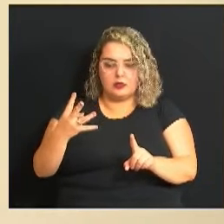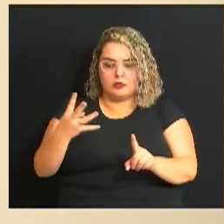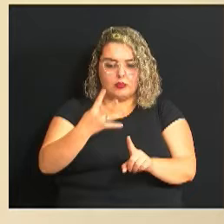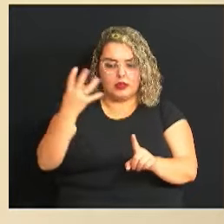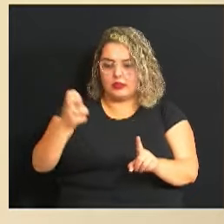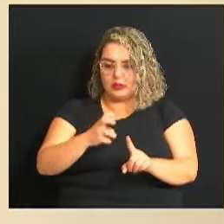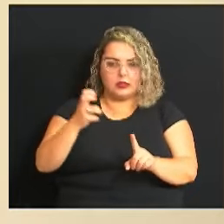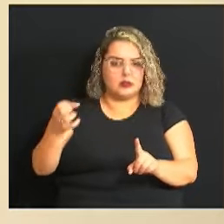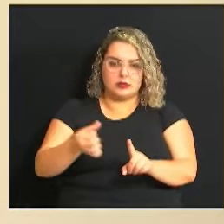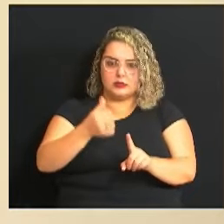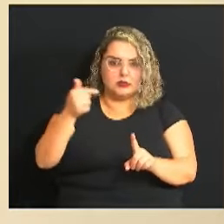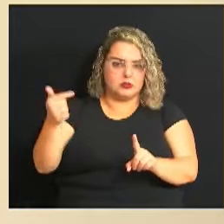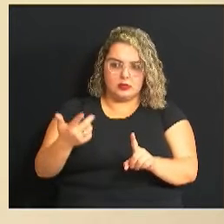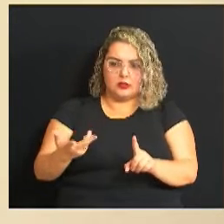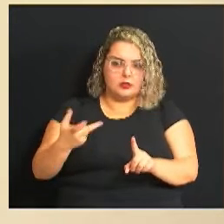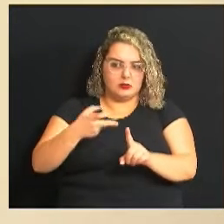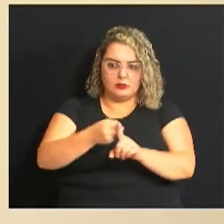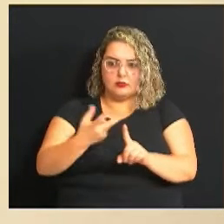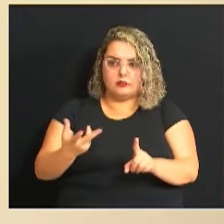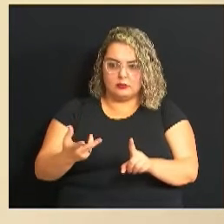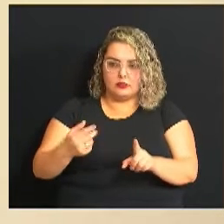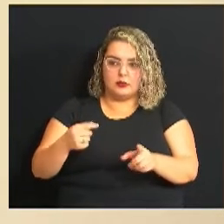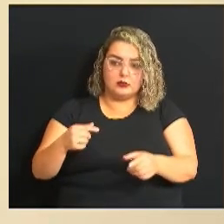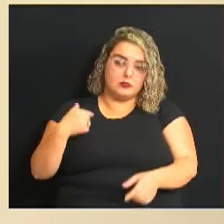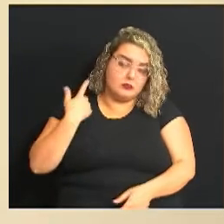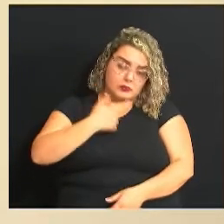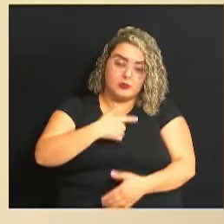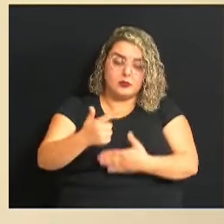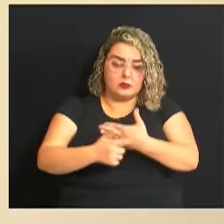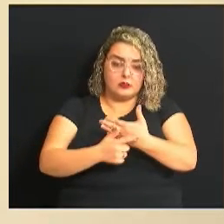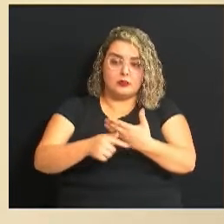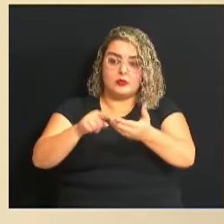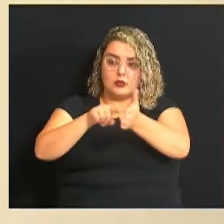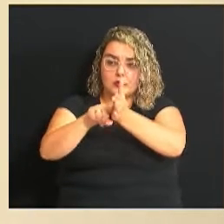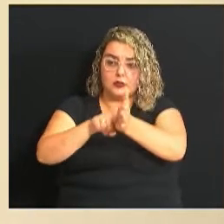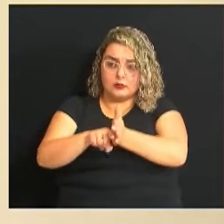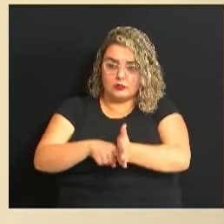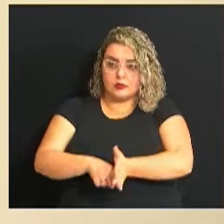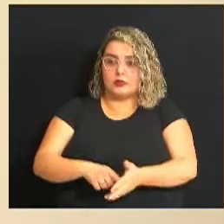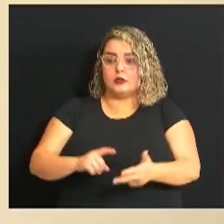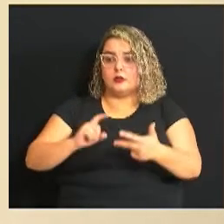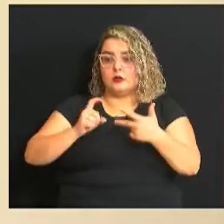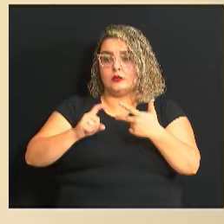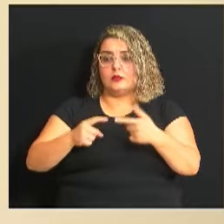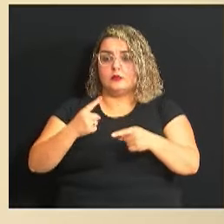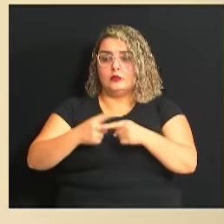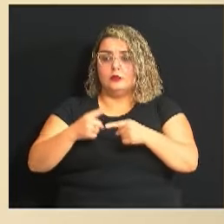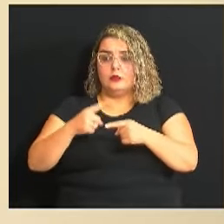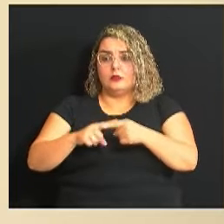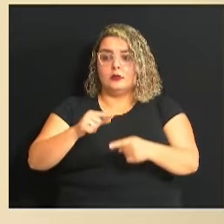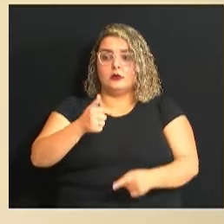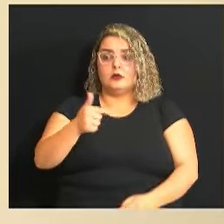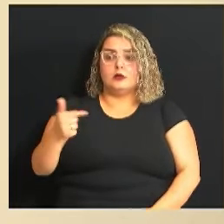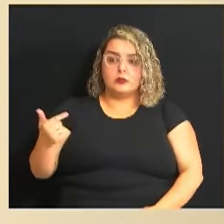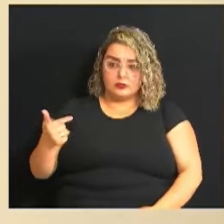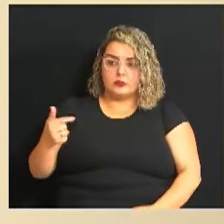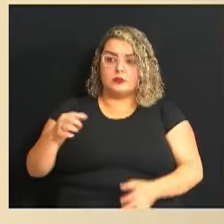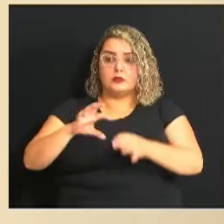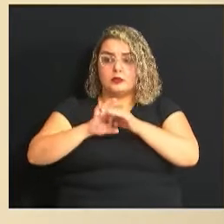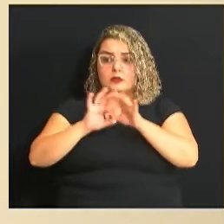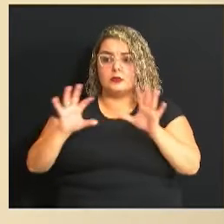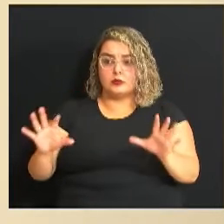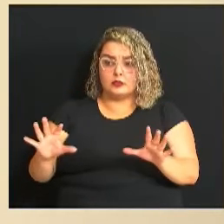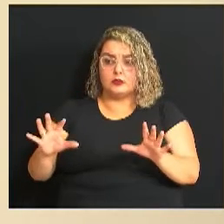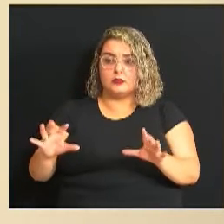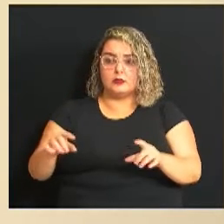papel fazer esse tipo de questionamento para o Poder Executivo, porque que na verdade não está disponível ainda nos postos